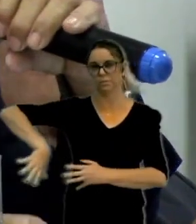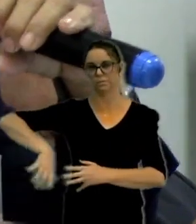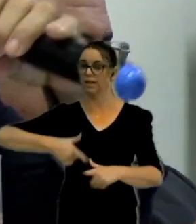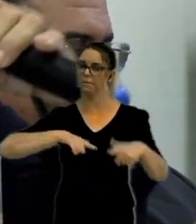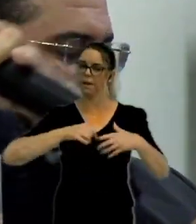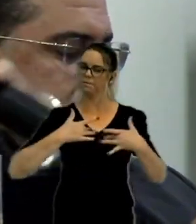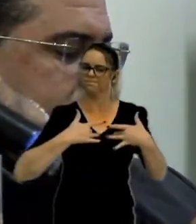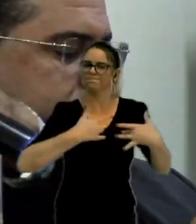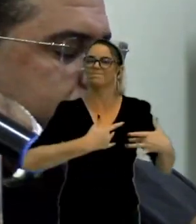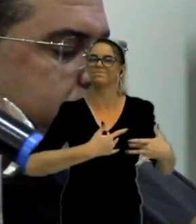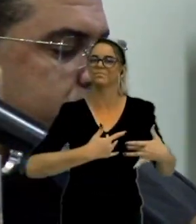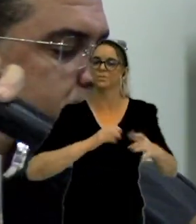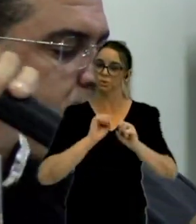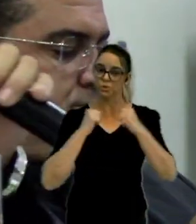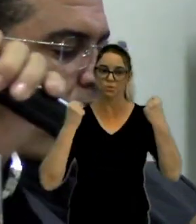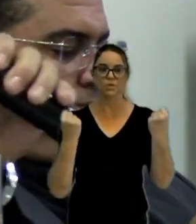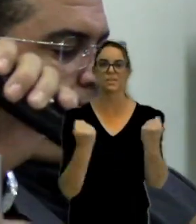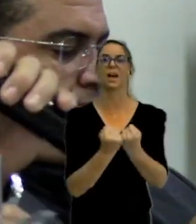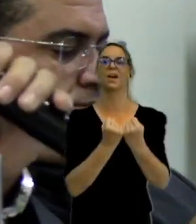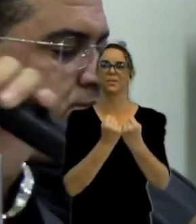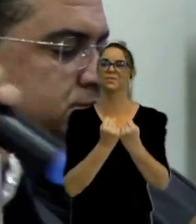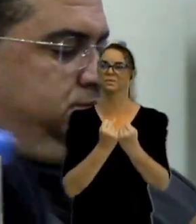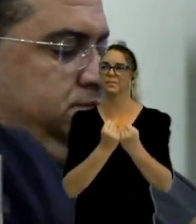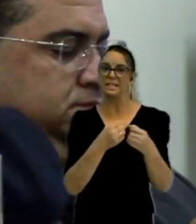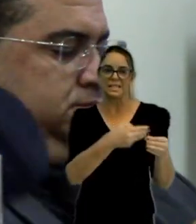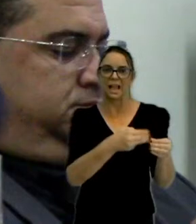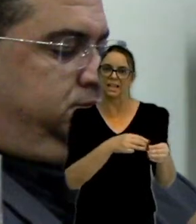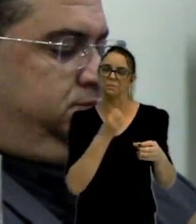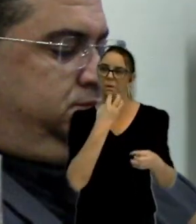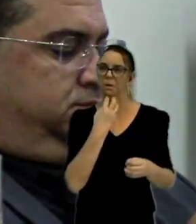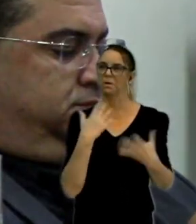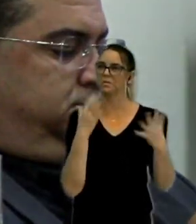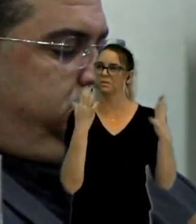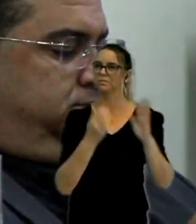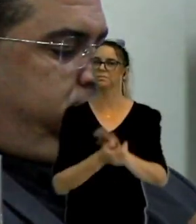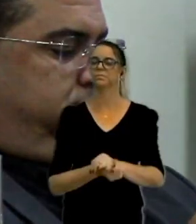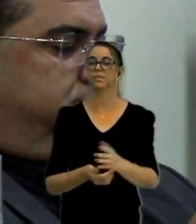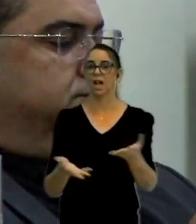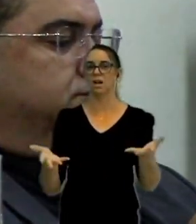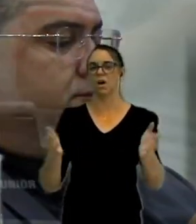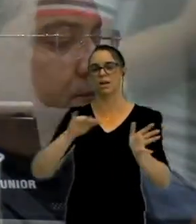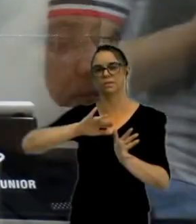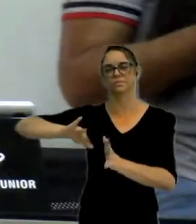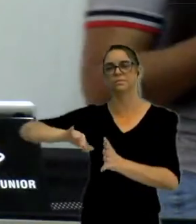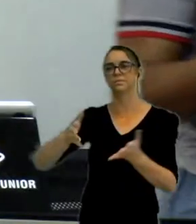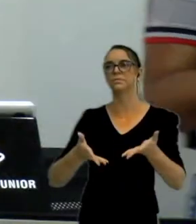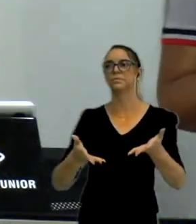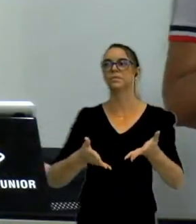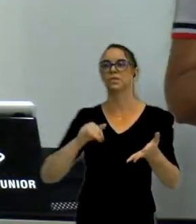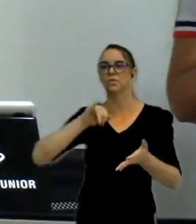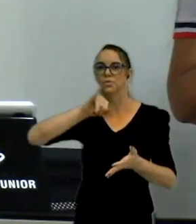trabalho social para todos daquela cidade. Vereador Junto Sindicato.